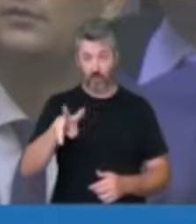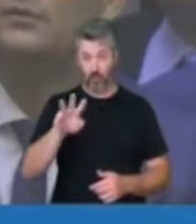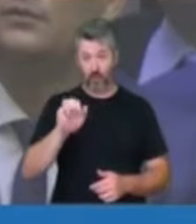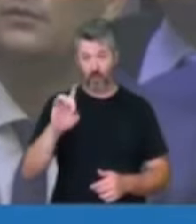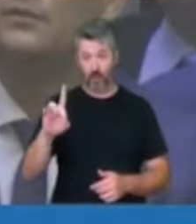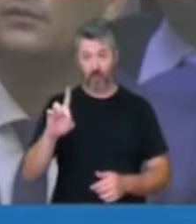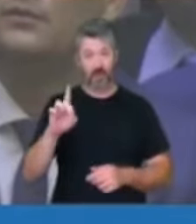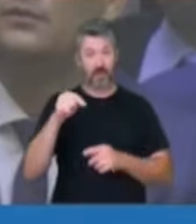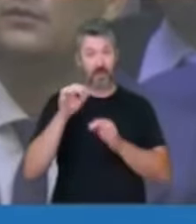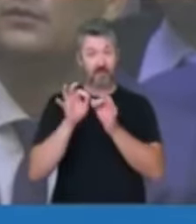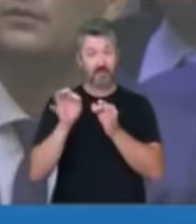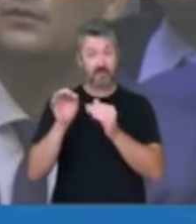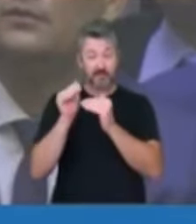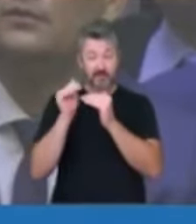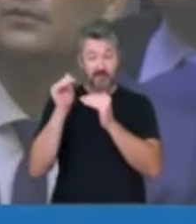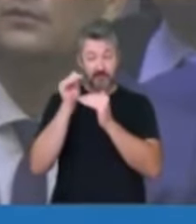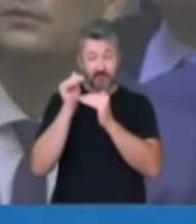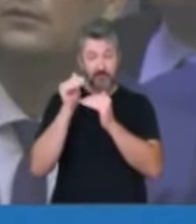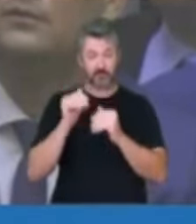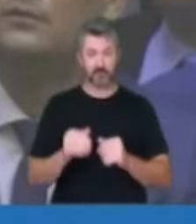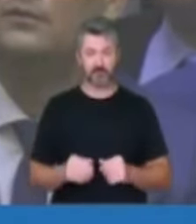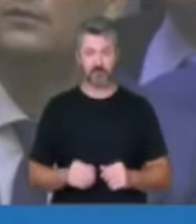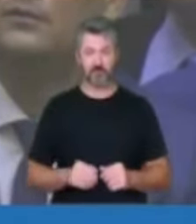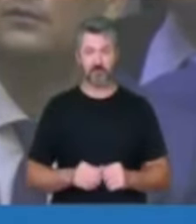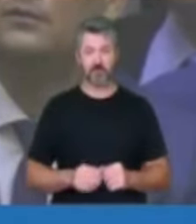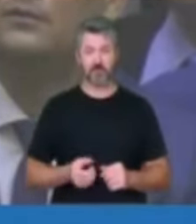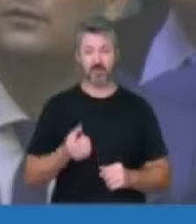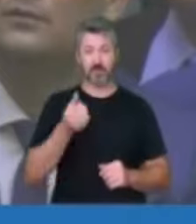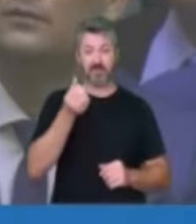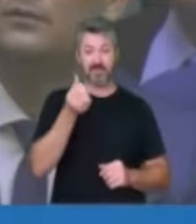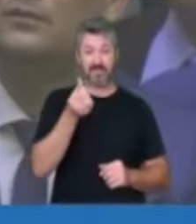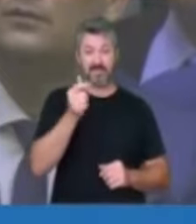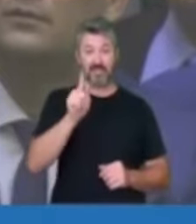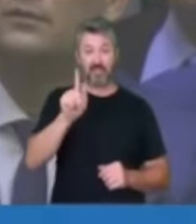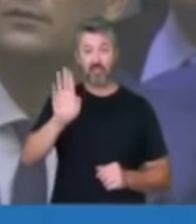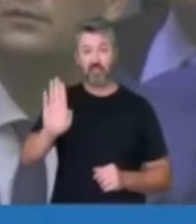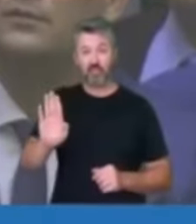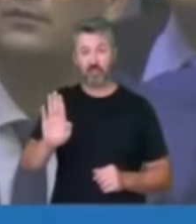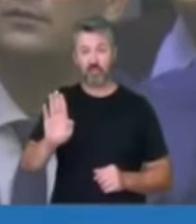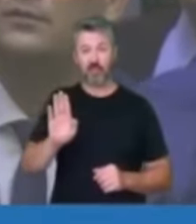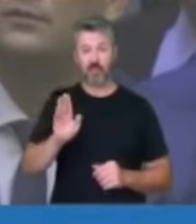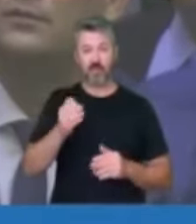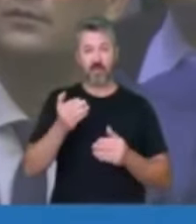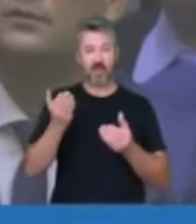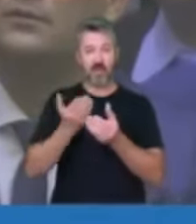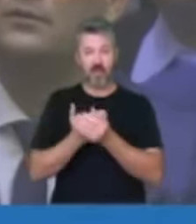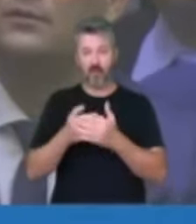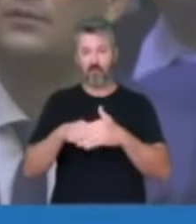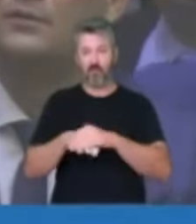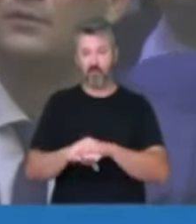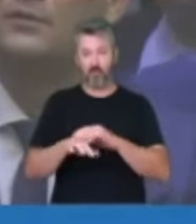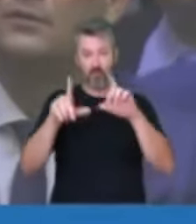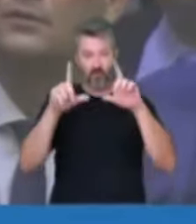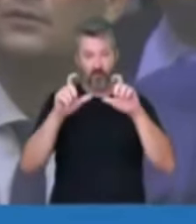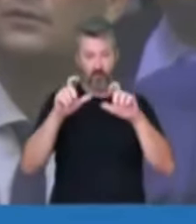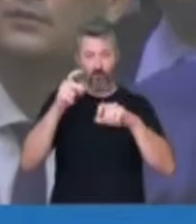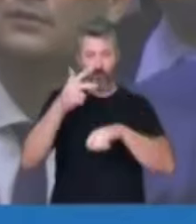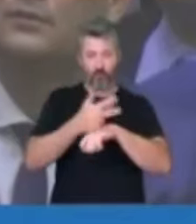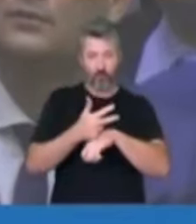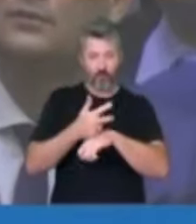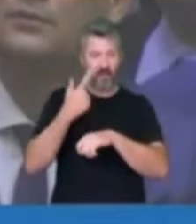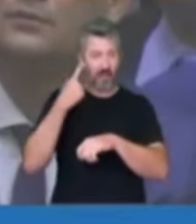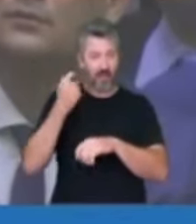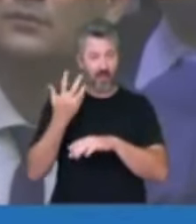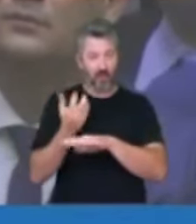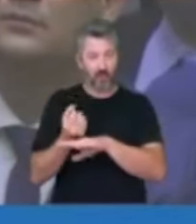ponta do iceberg são 6 GB de arquivos fotos vídeos e áudios a